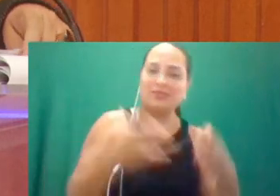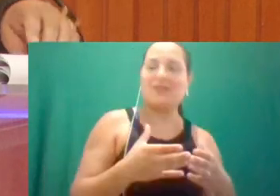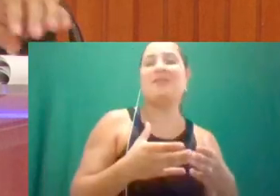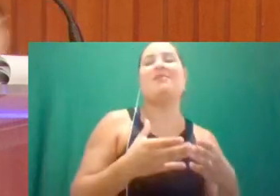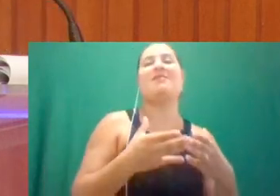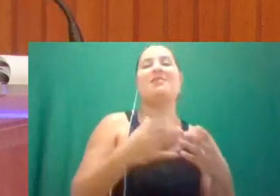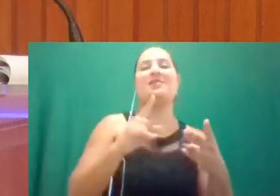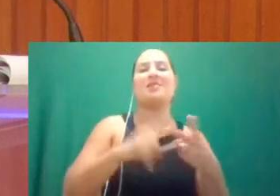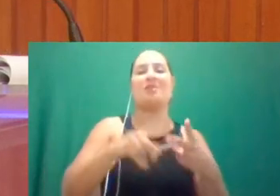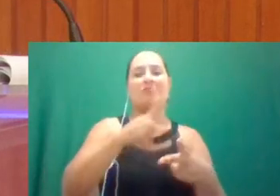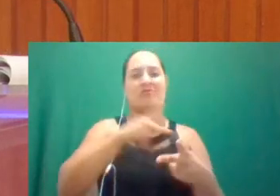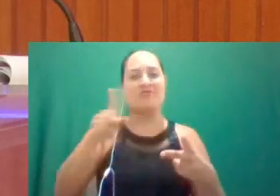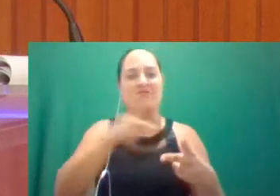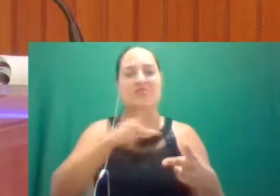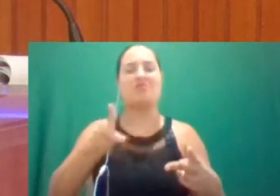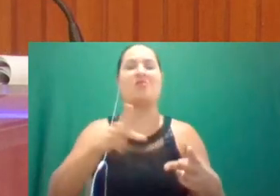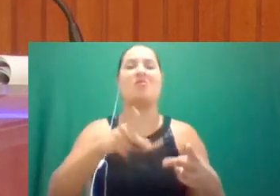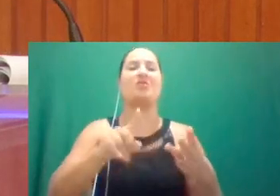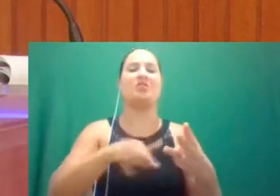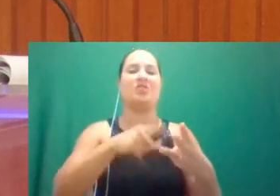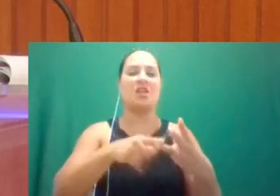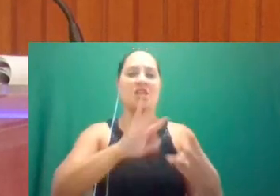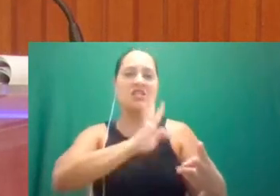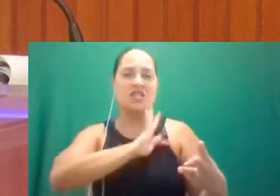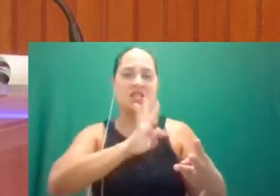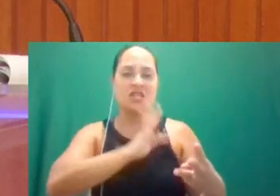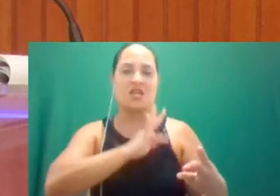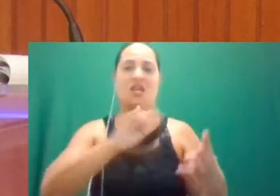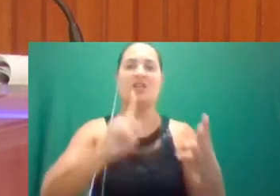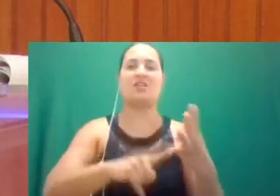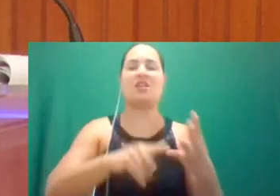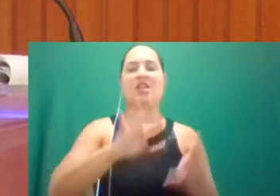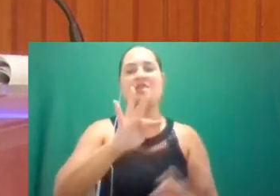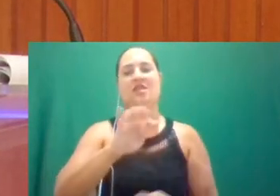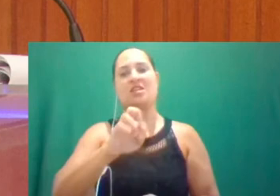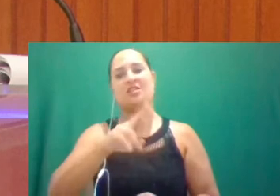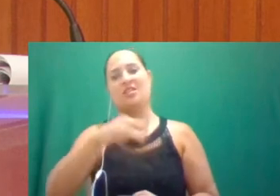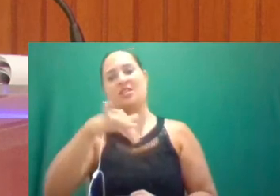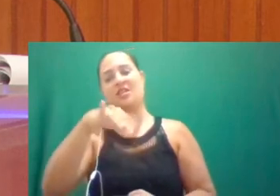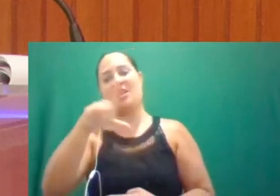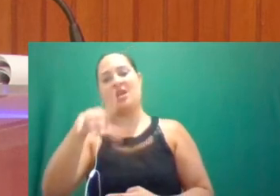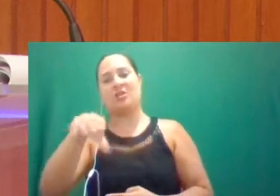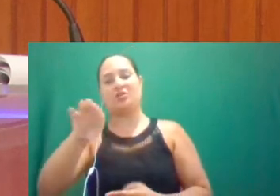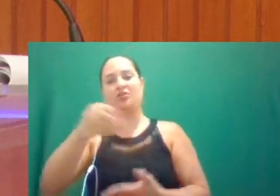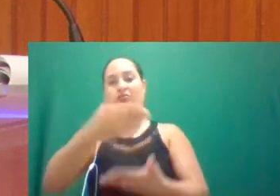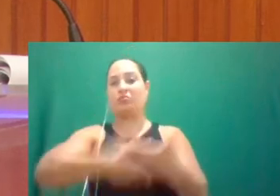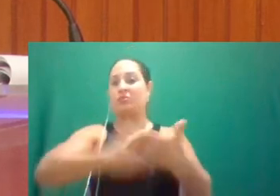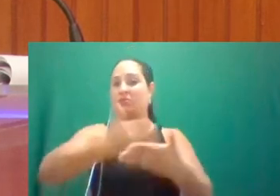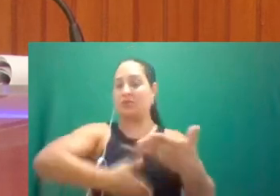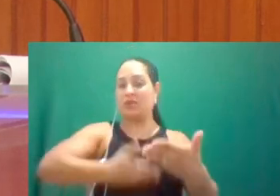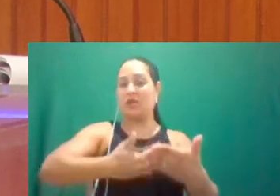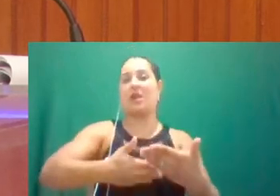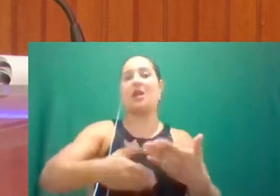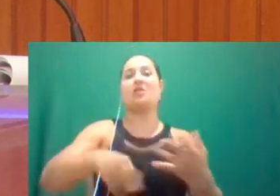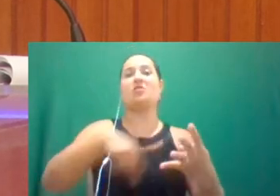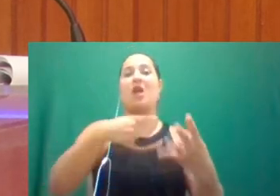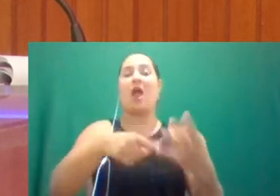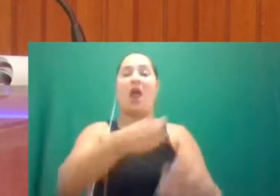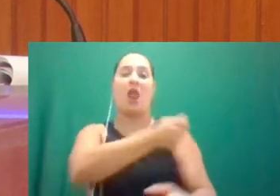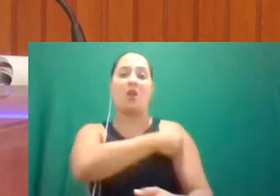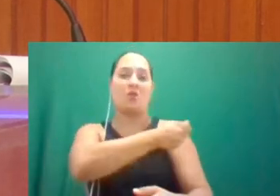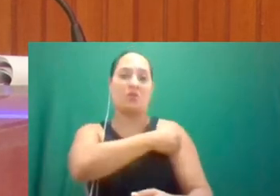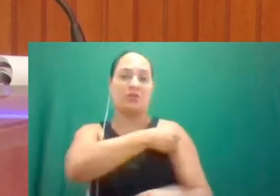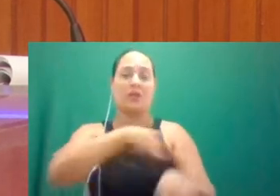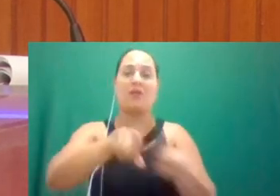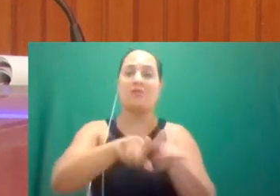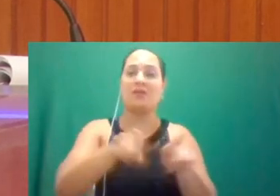projeção dos nomes dos mais novos profissionais formados pela Universidade Federal Rural de Pernambuco.